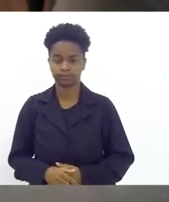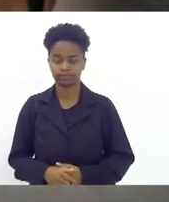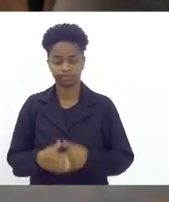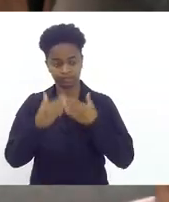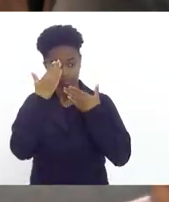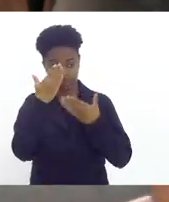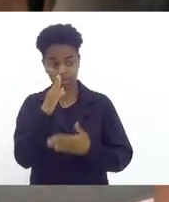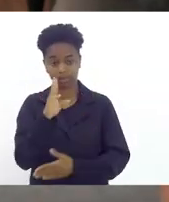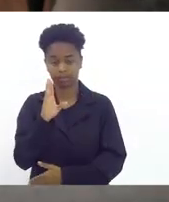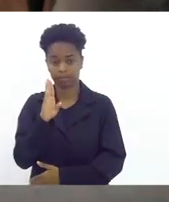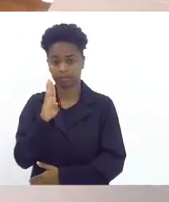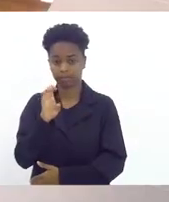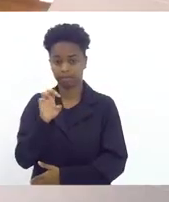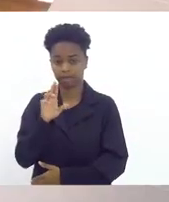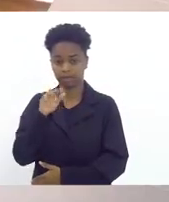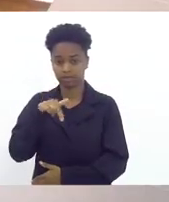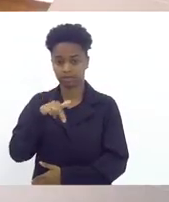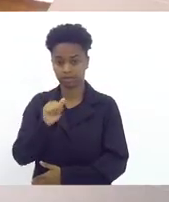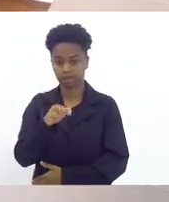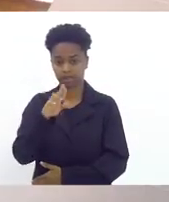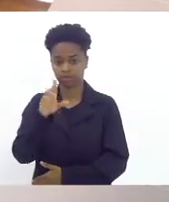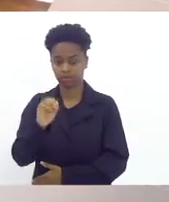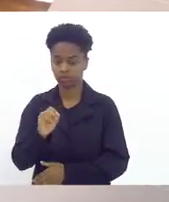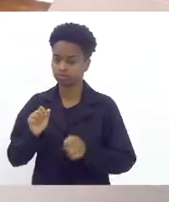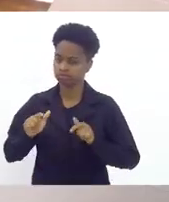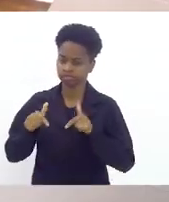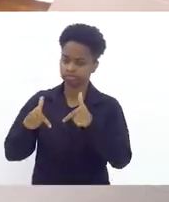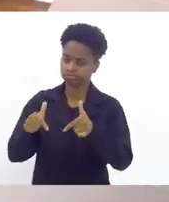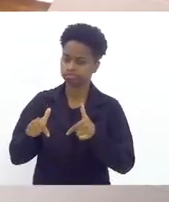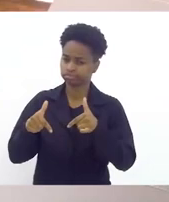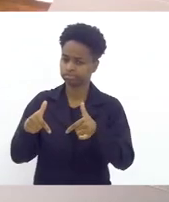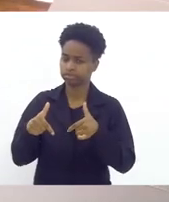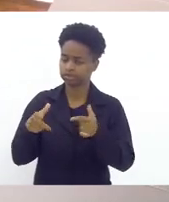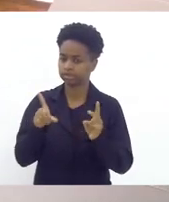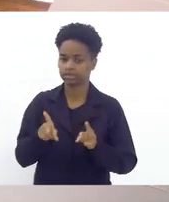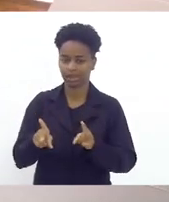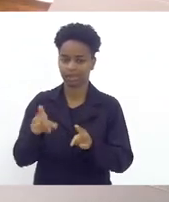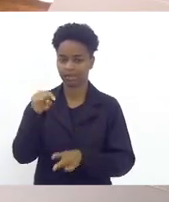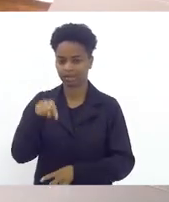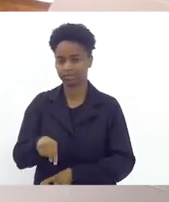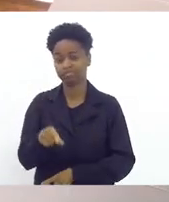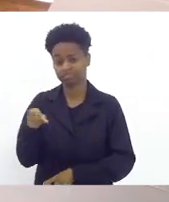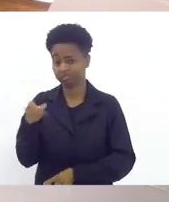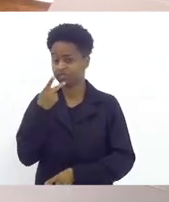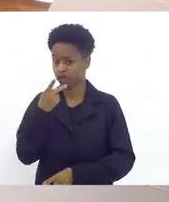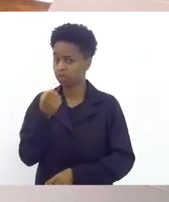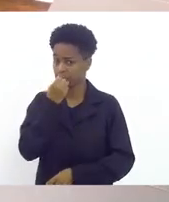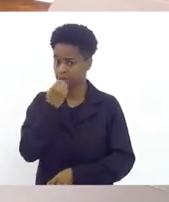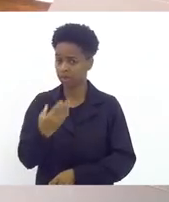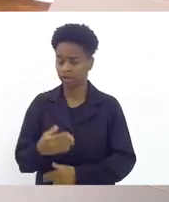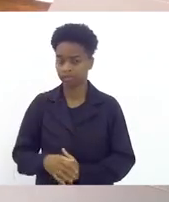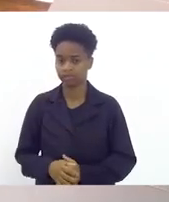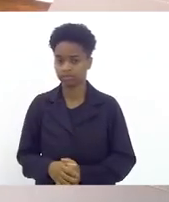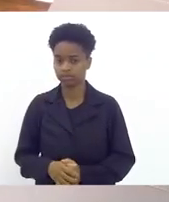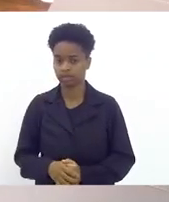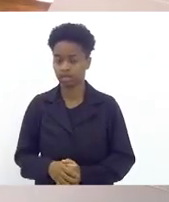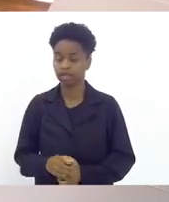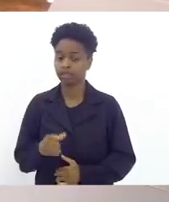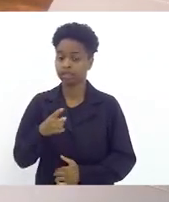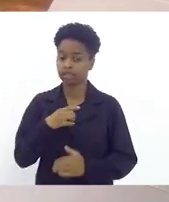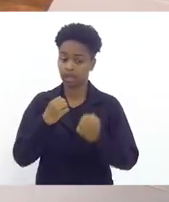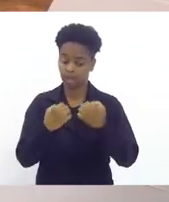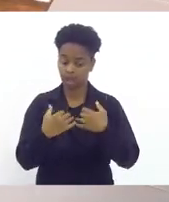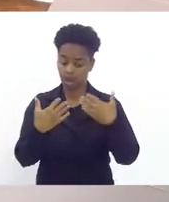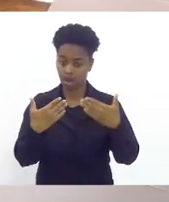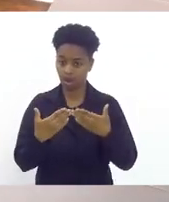você Bernardo militante incansável aqui e você acentuou bem né a gente tá fazendo essa audiência